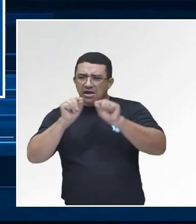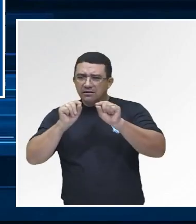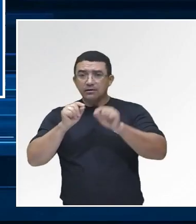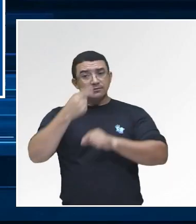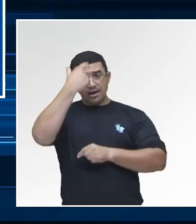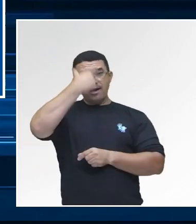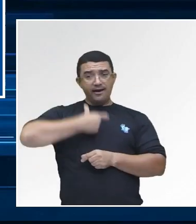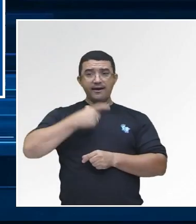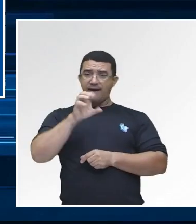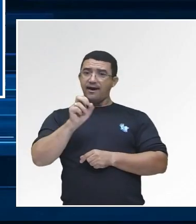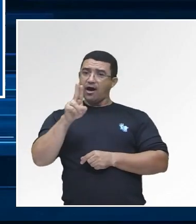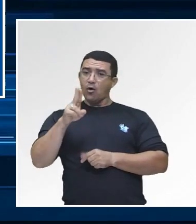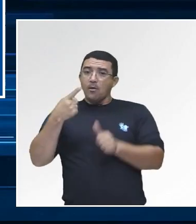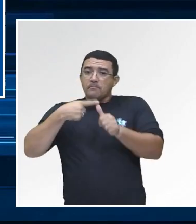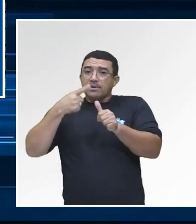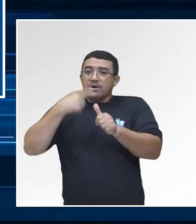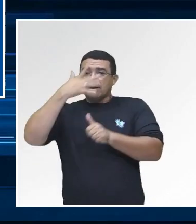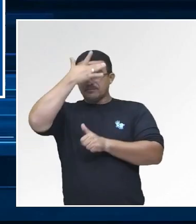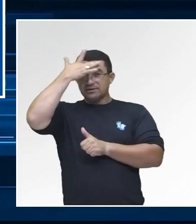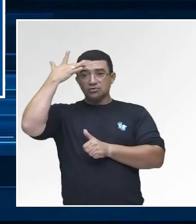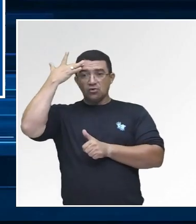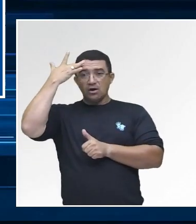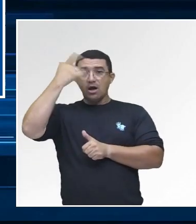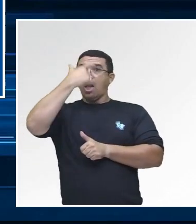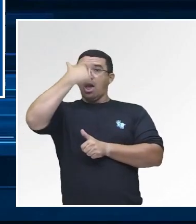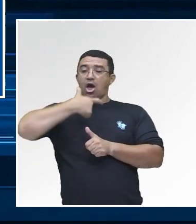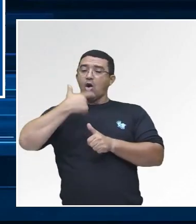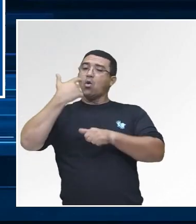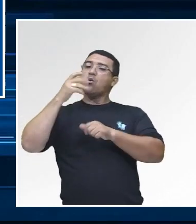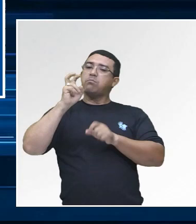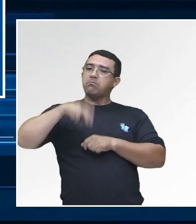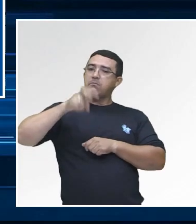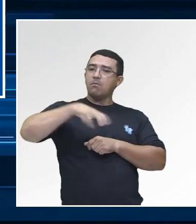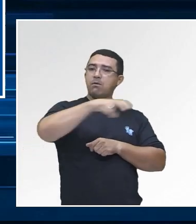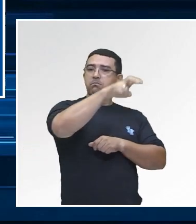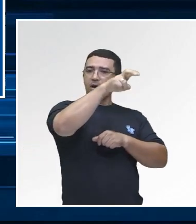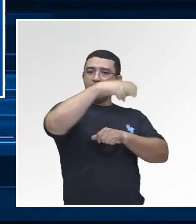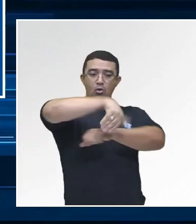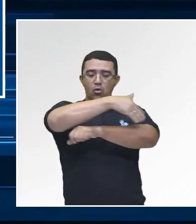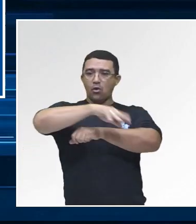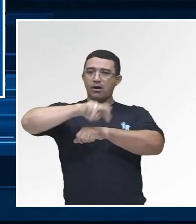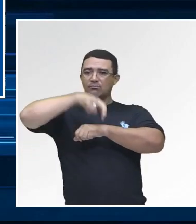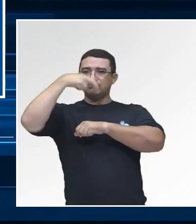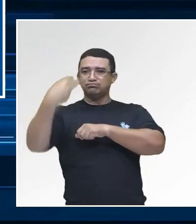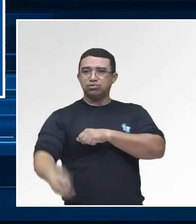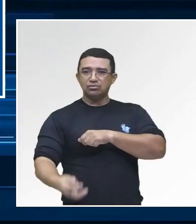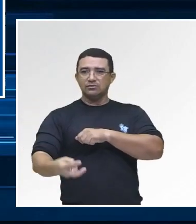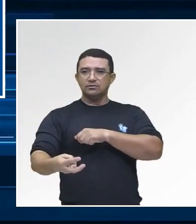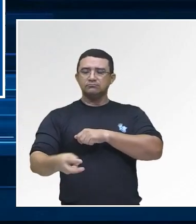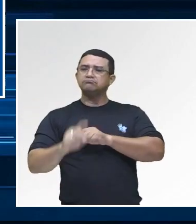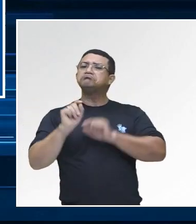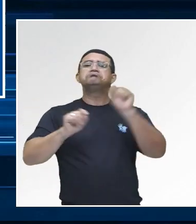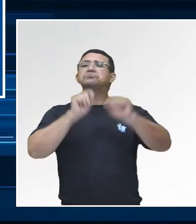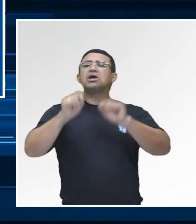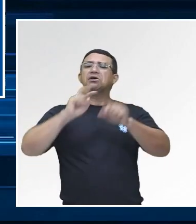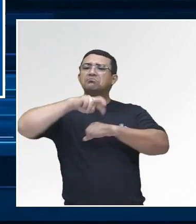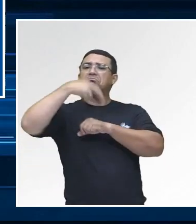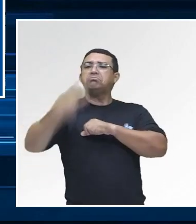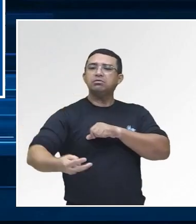Eu estava andando pela rua quando de repente tropecei. Quem? Eu,